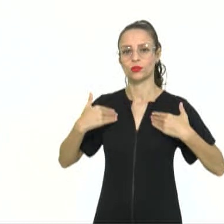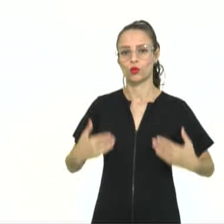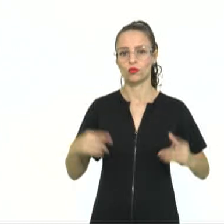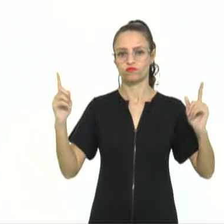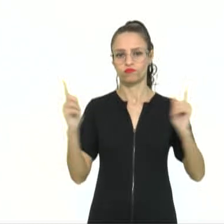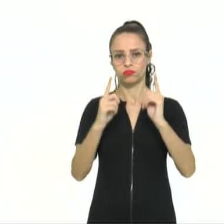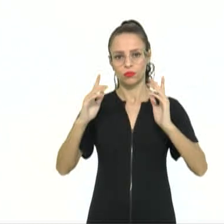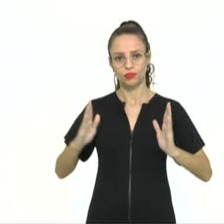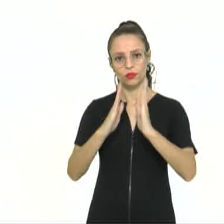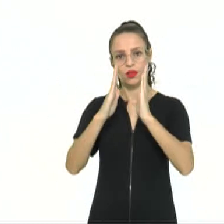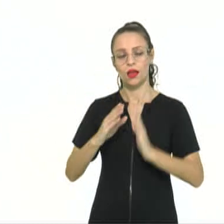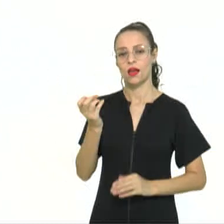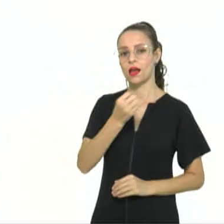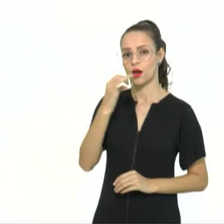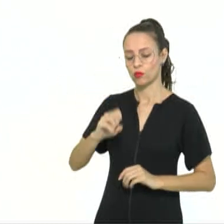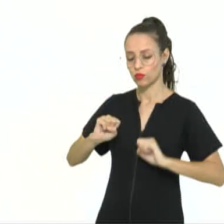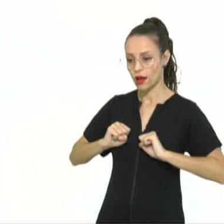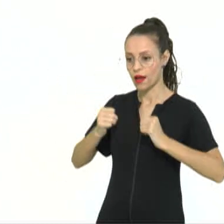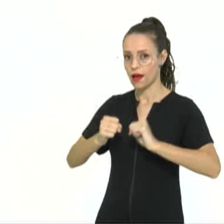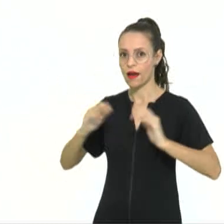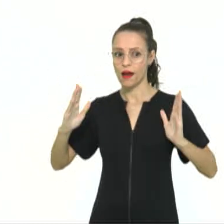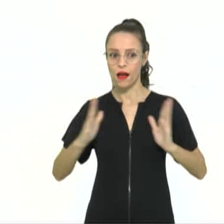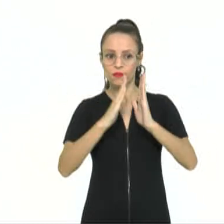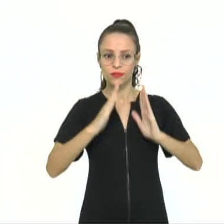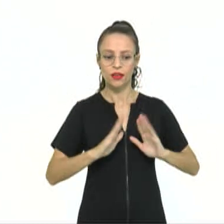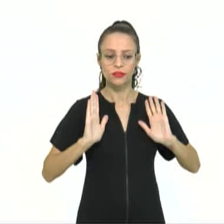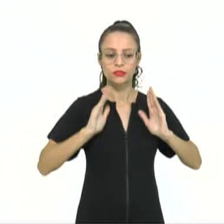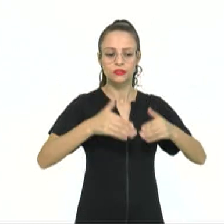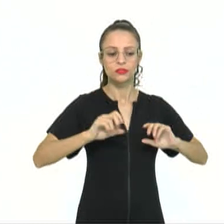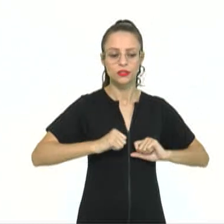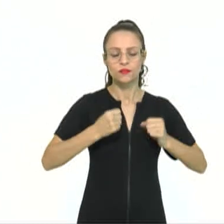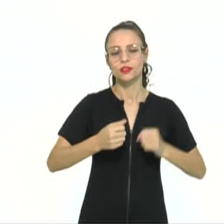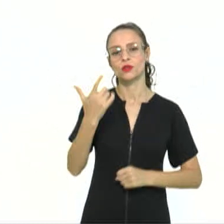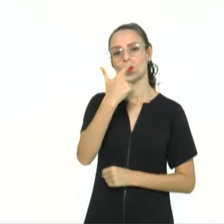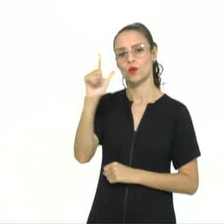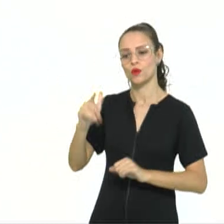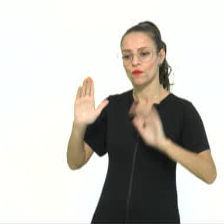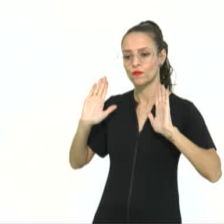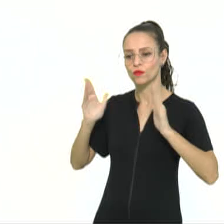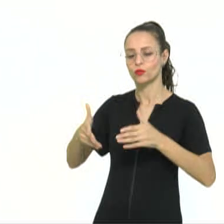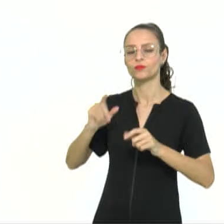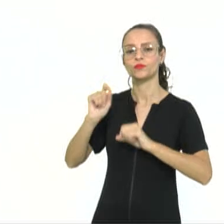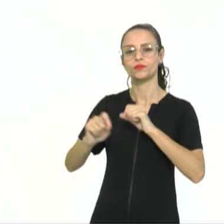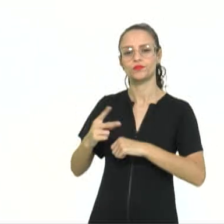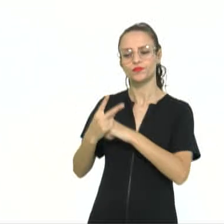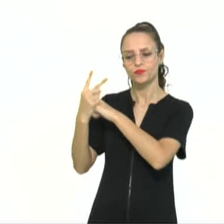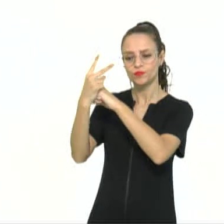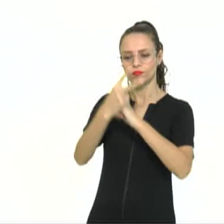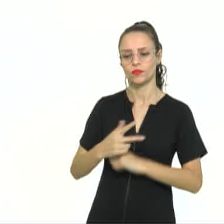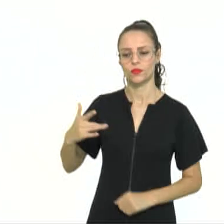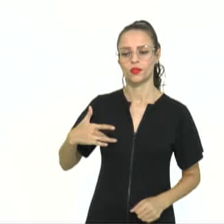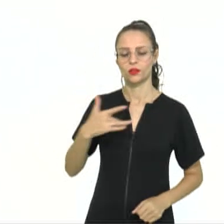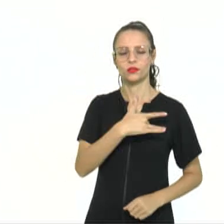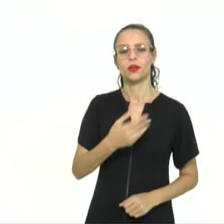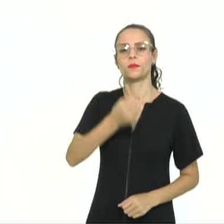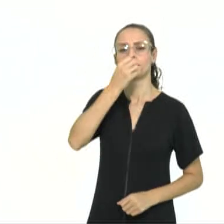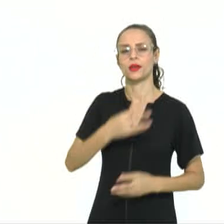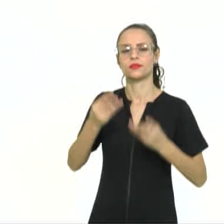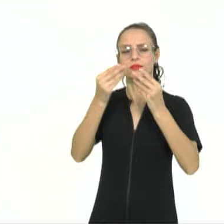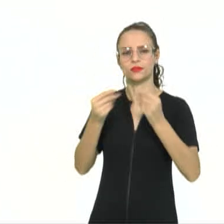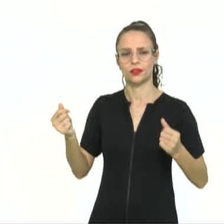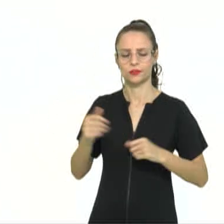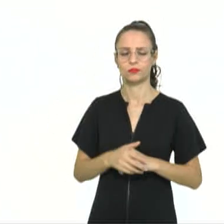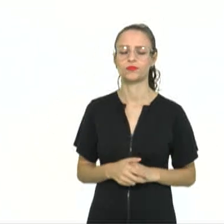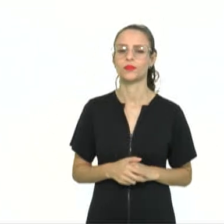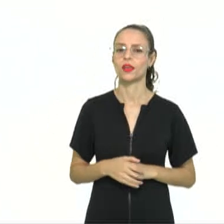se concentram em ataques e defesa, enquanto outros focam em promover e preservar a saúde e o bem-estar do praticante.